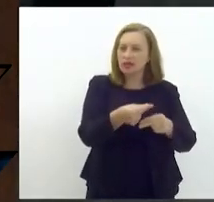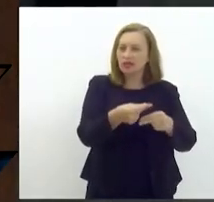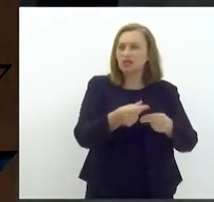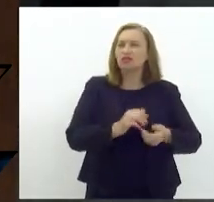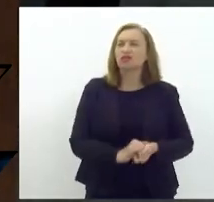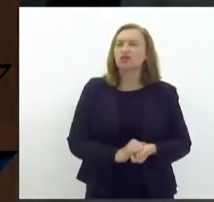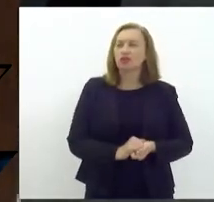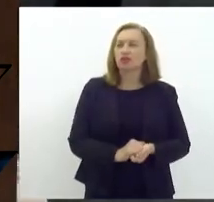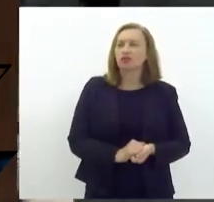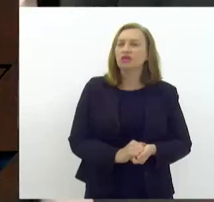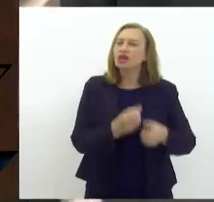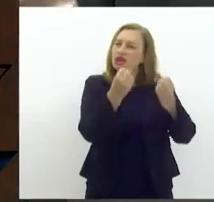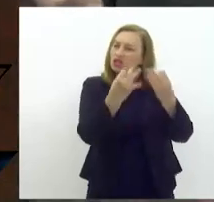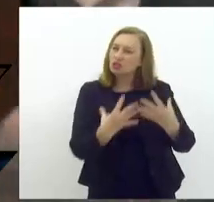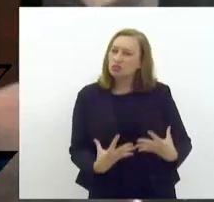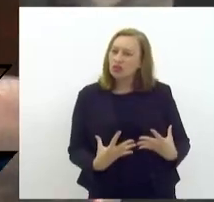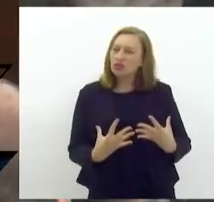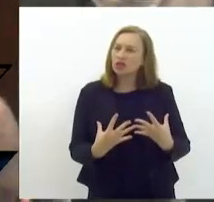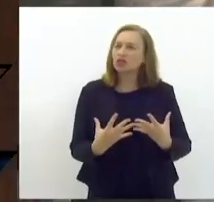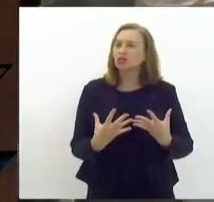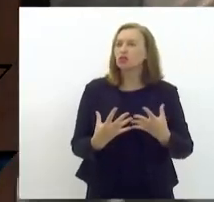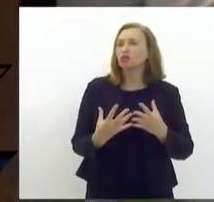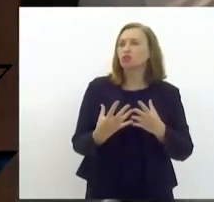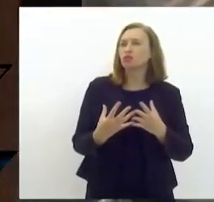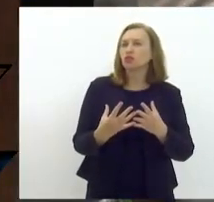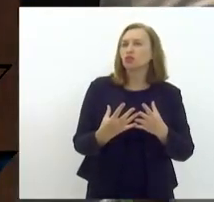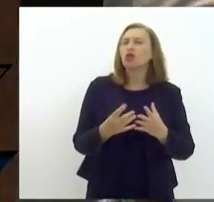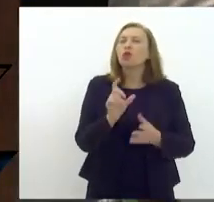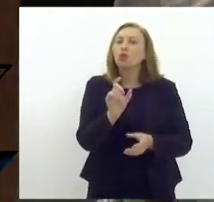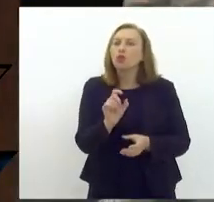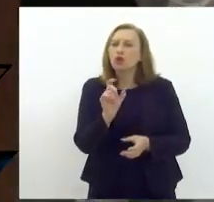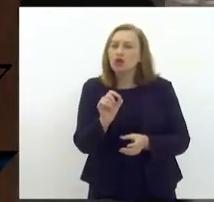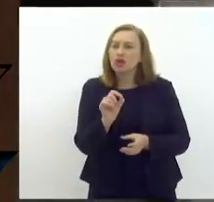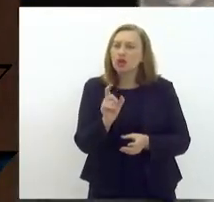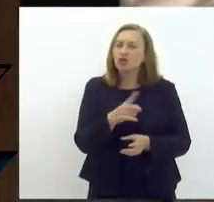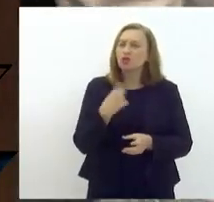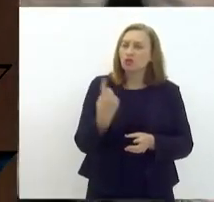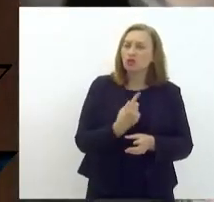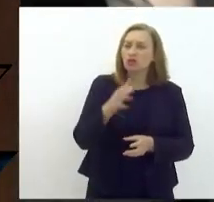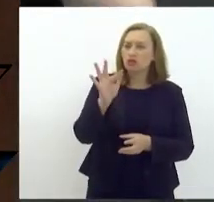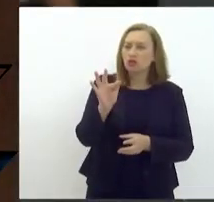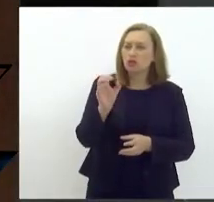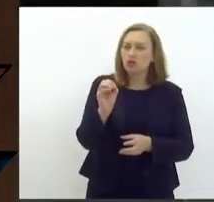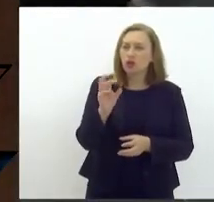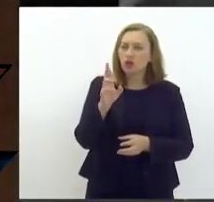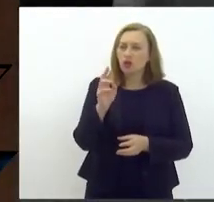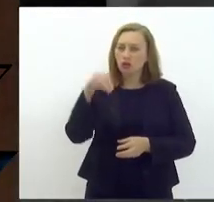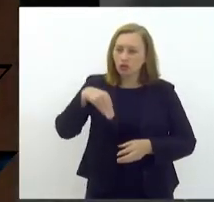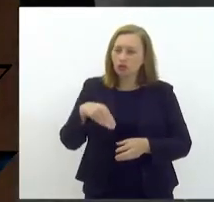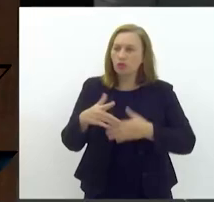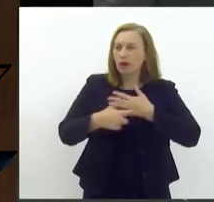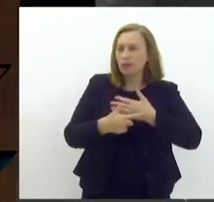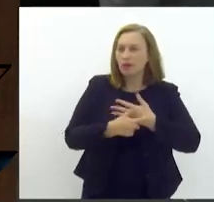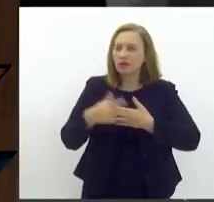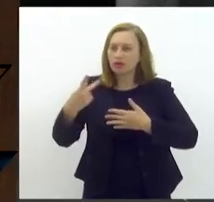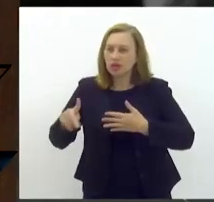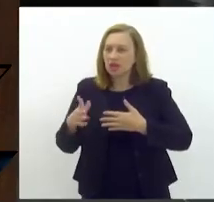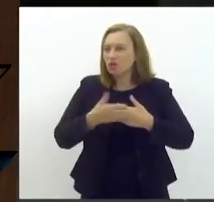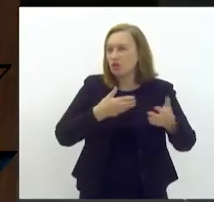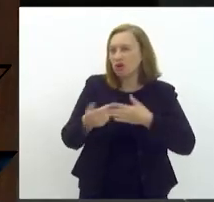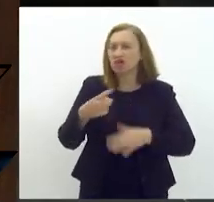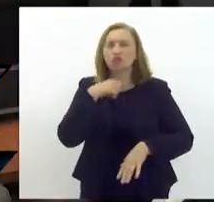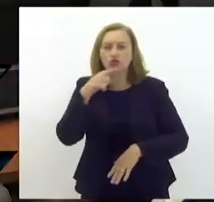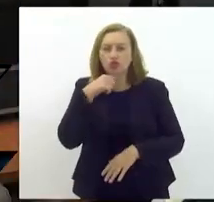e um kit explicativo sobre o que o nosso fórum faz e desenvolve estamos à disposição para tirar qualquer